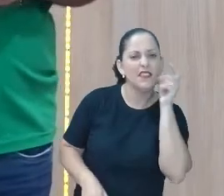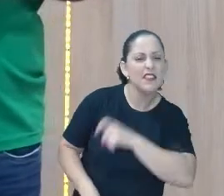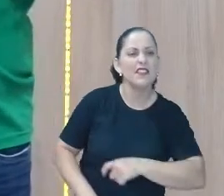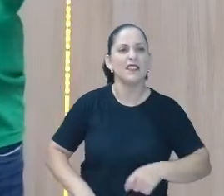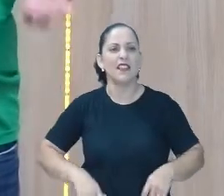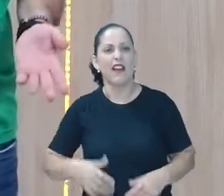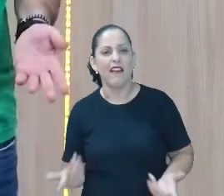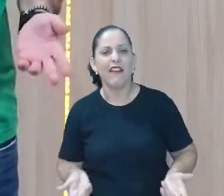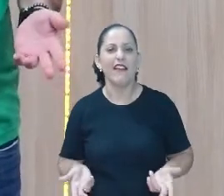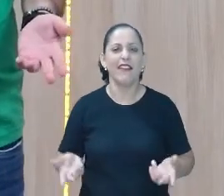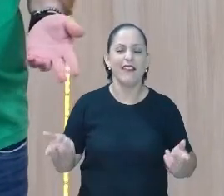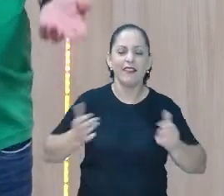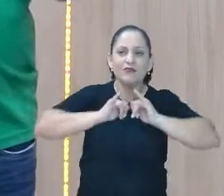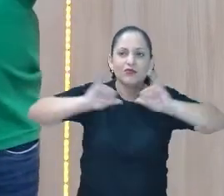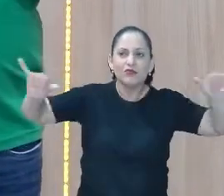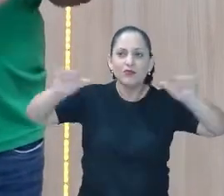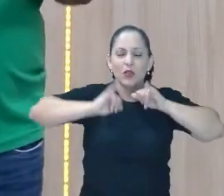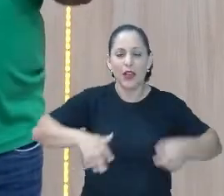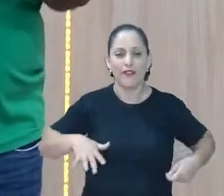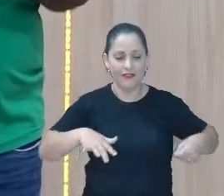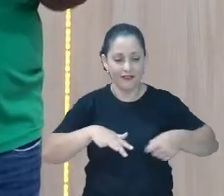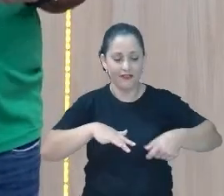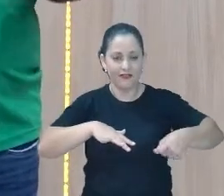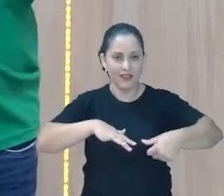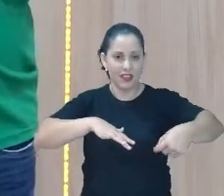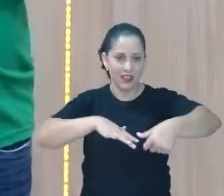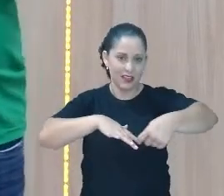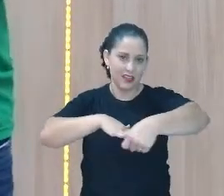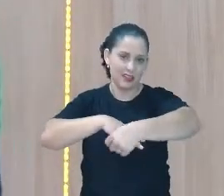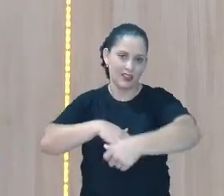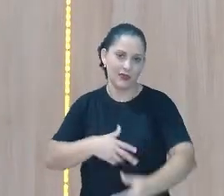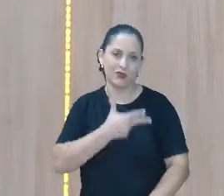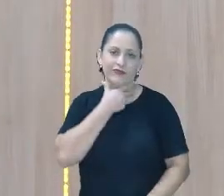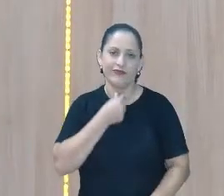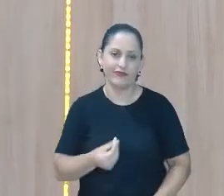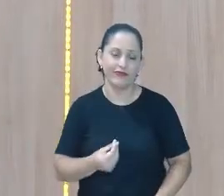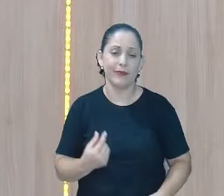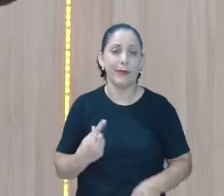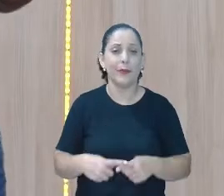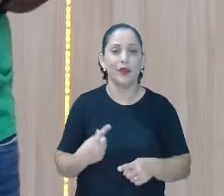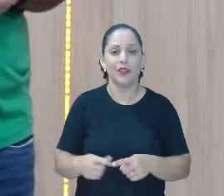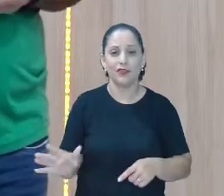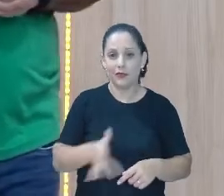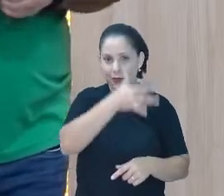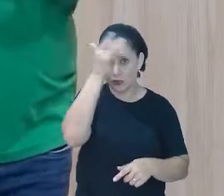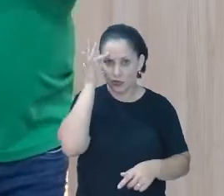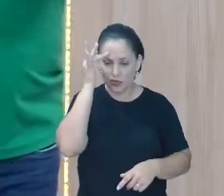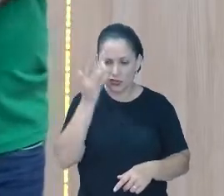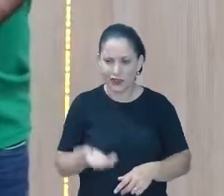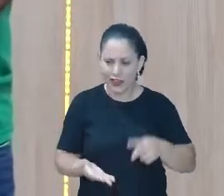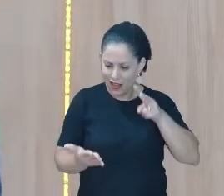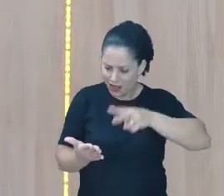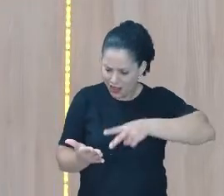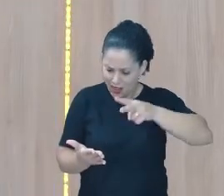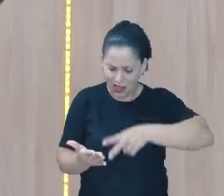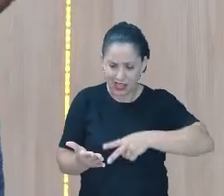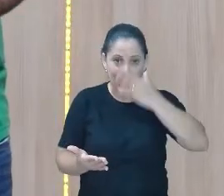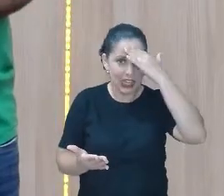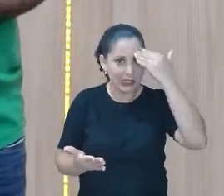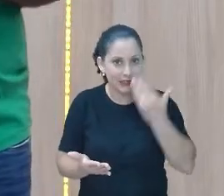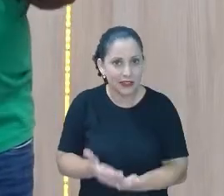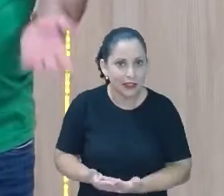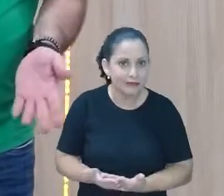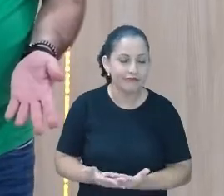né, nessas notícias falsas. E isso gera problemas, né? Porque na medida que a turma vai acreditando nessas coisas, no caso específico